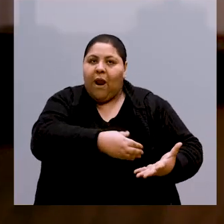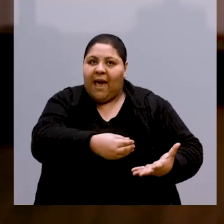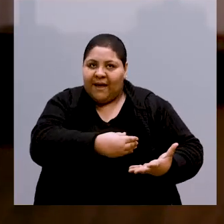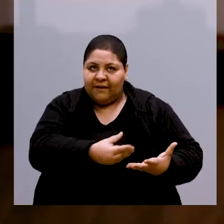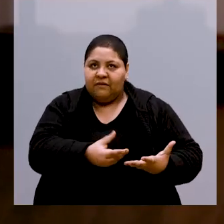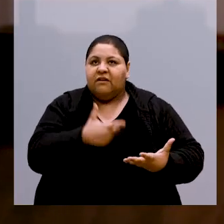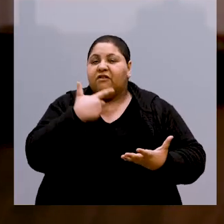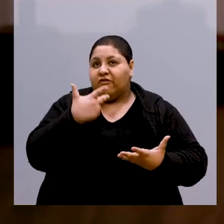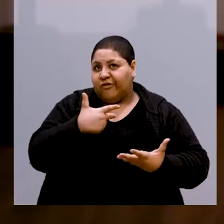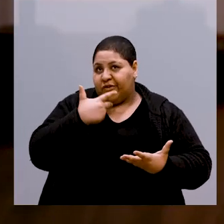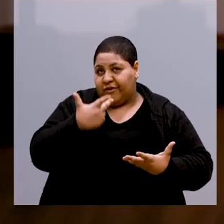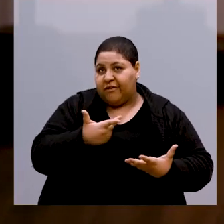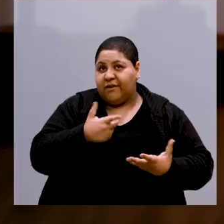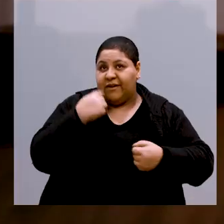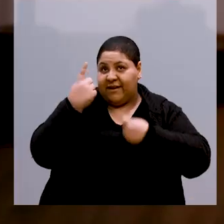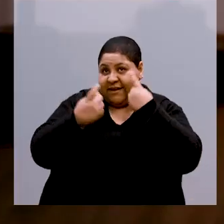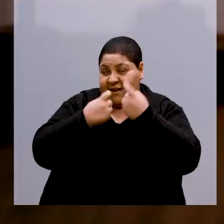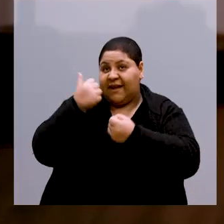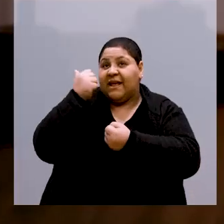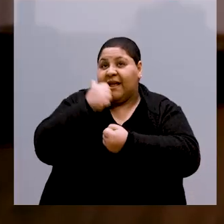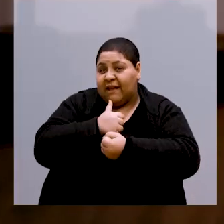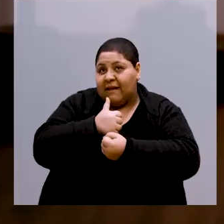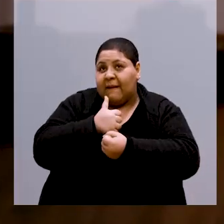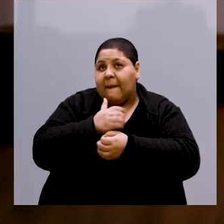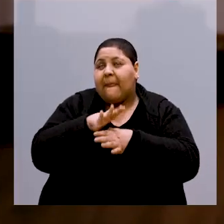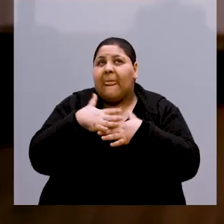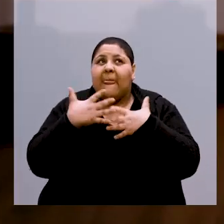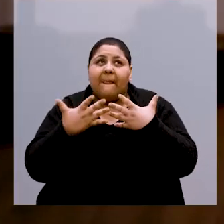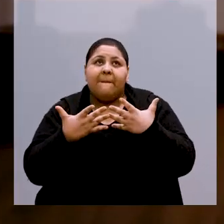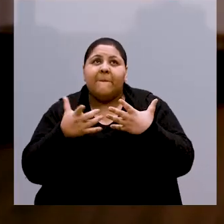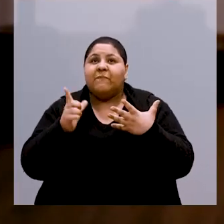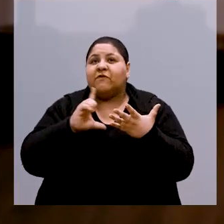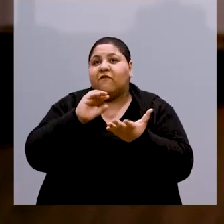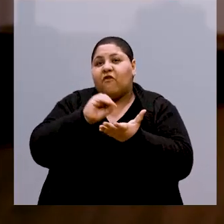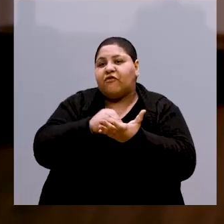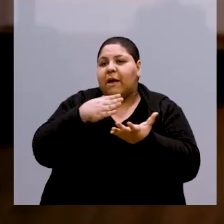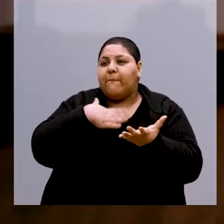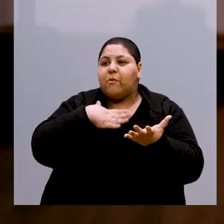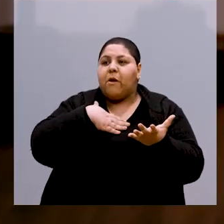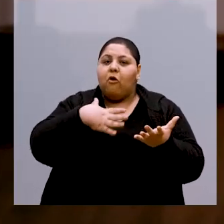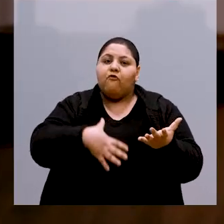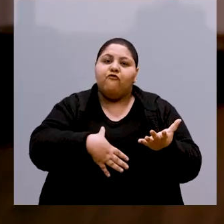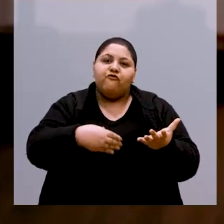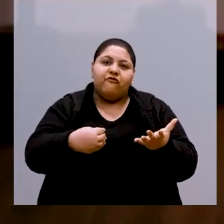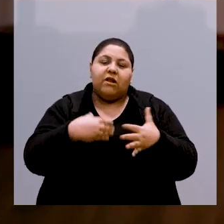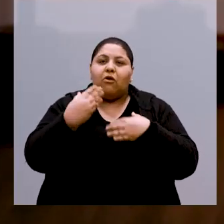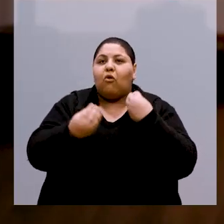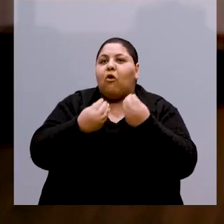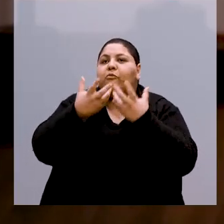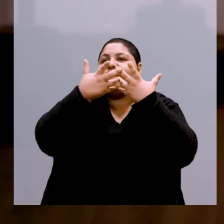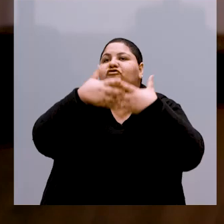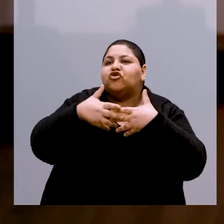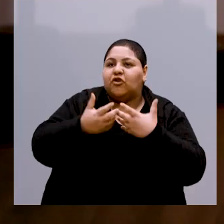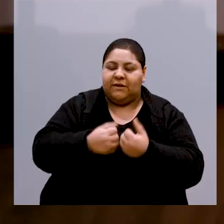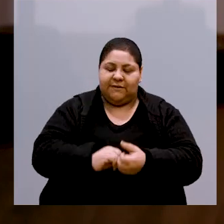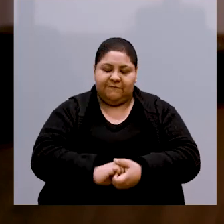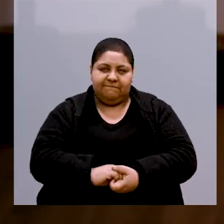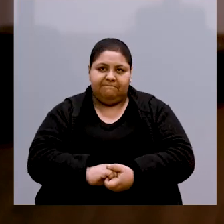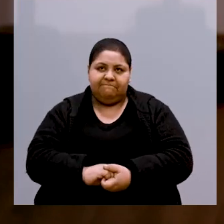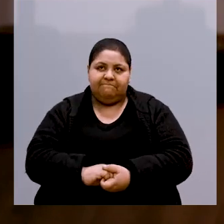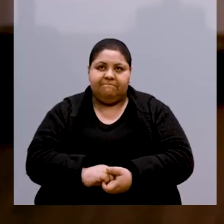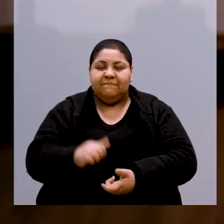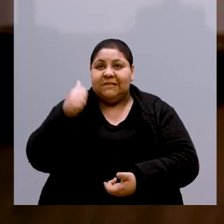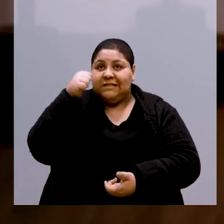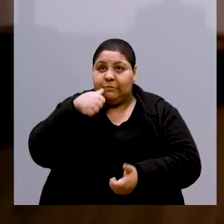Pode doar? Ela falou que a preocupação das mulheres é, não vai faltar para o meu filho, não vai, né? Como que funciona